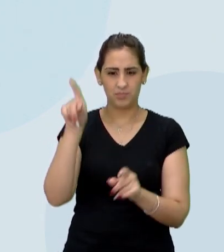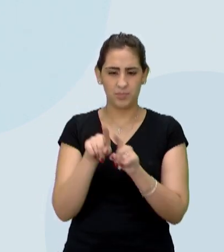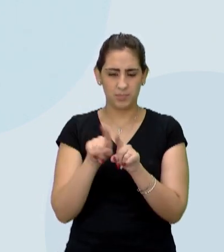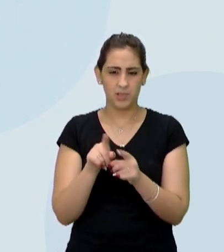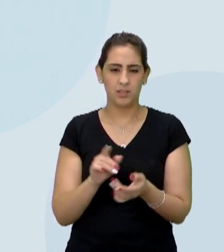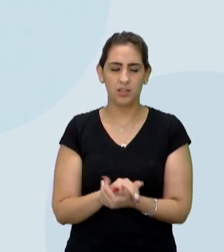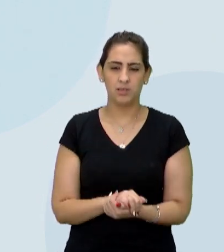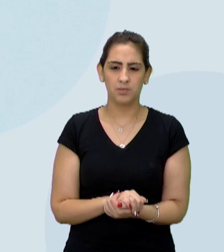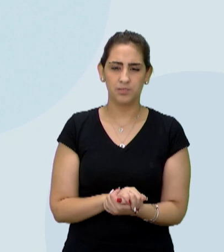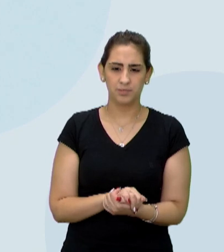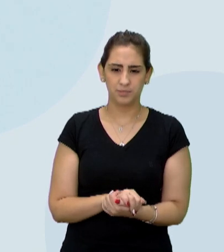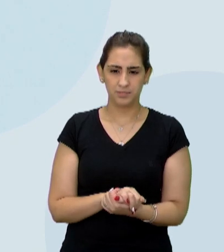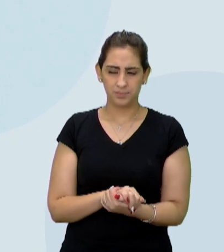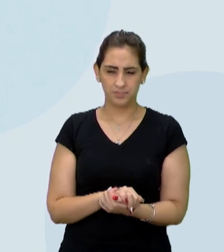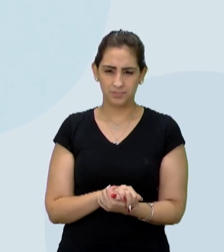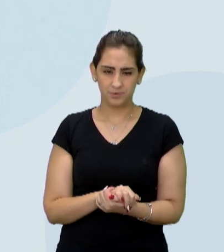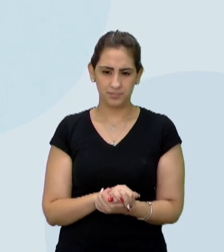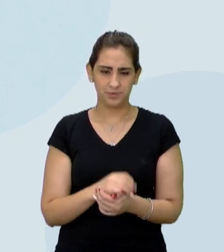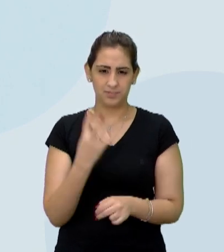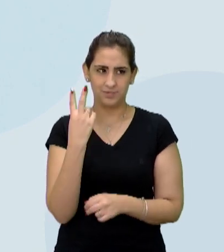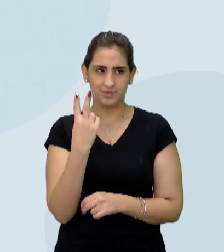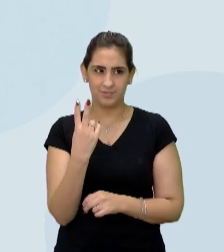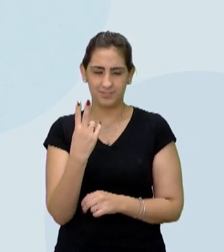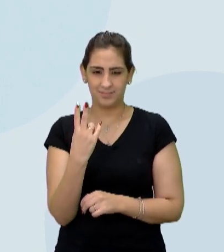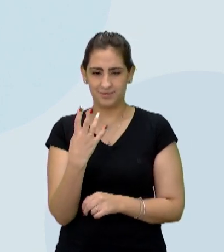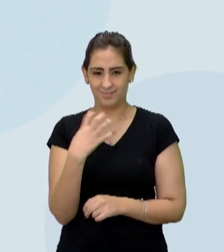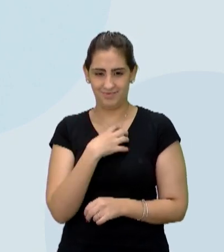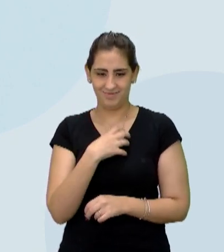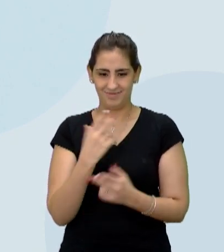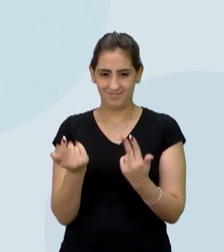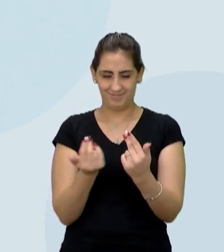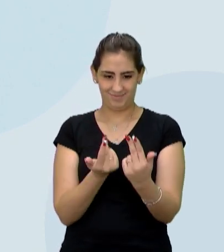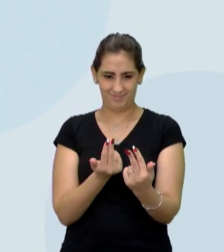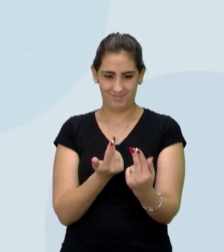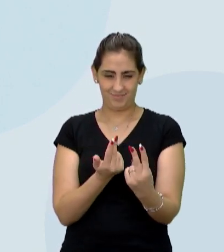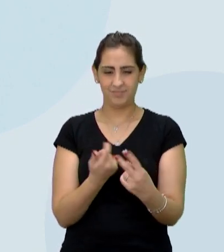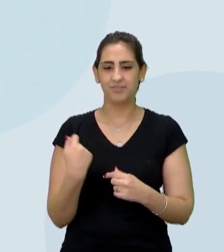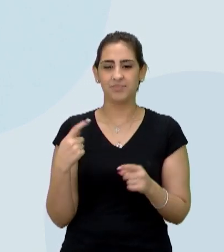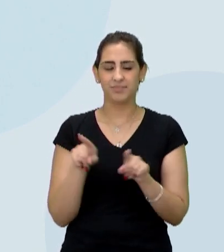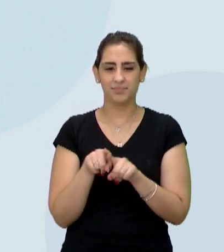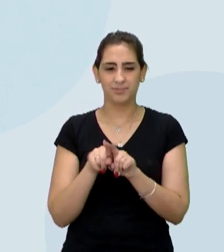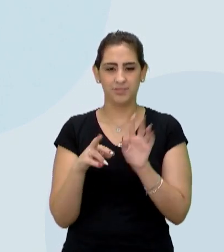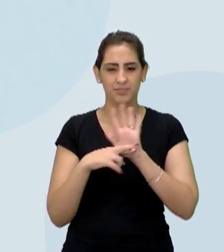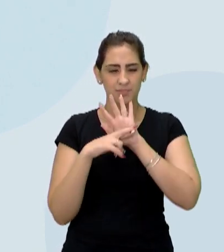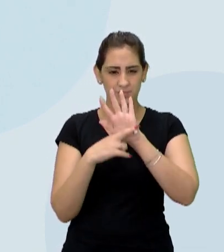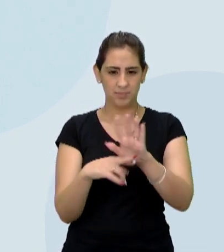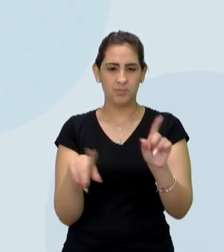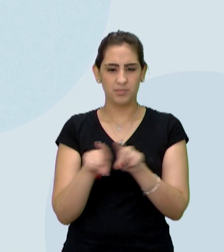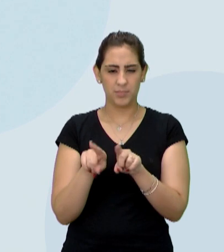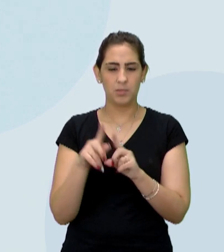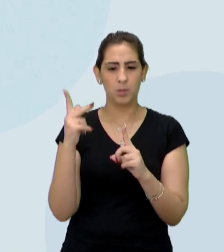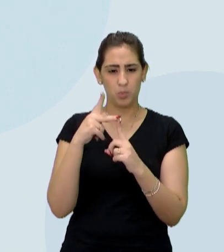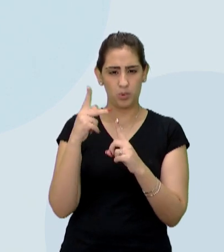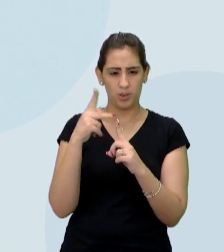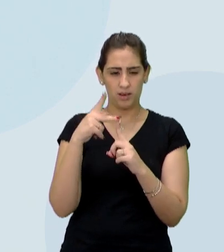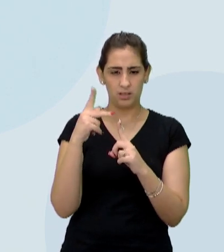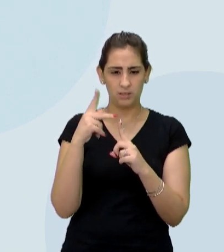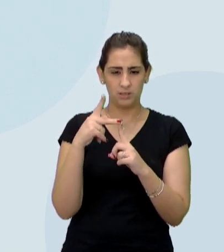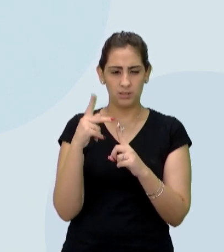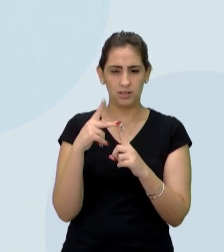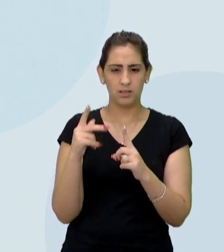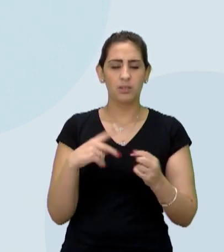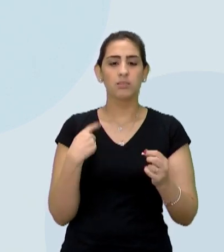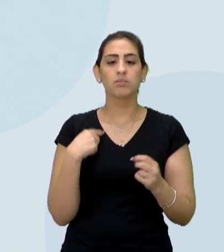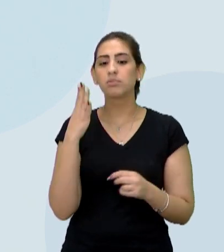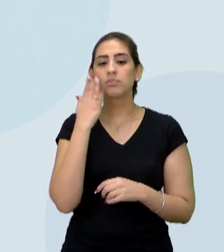nós estamos multiplicando aí, né, dois fatores iguais, nós podemos representar isso por uma potenciação e